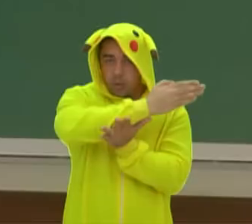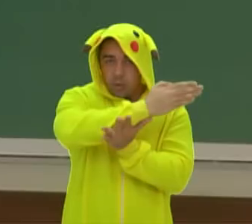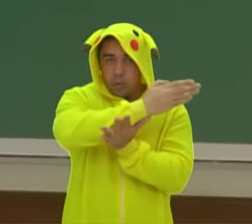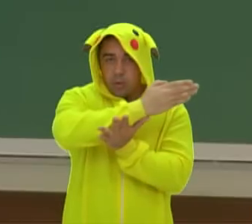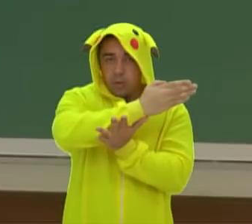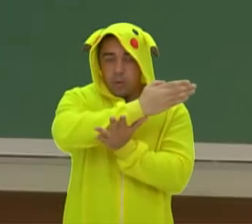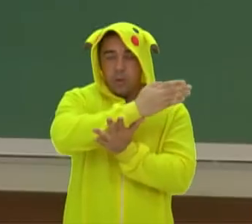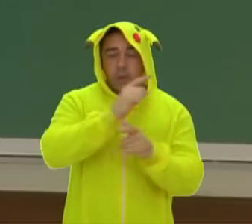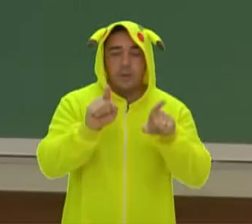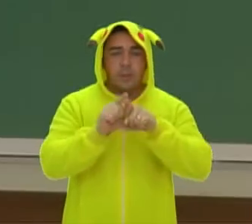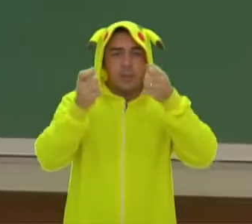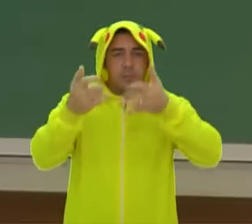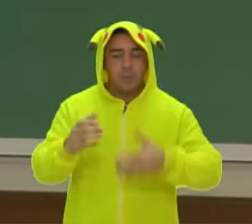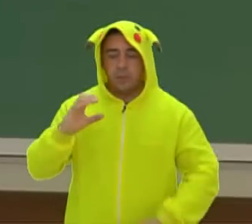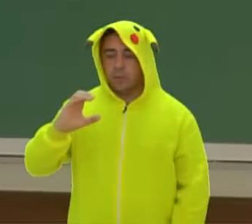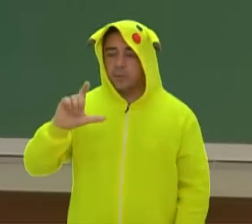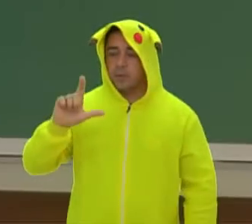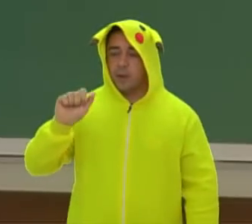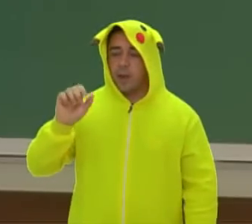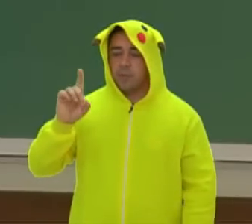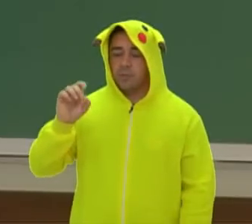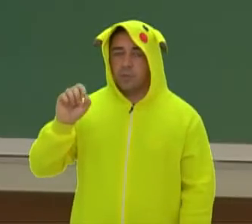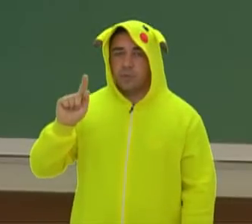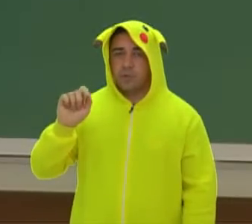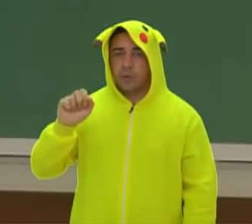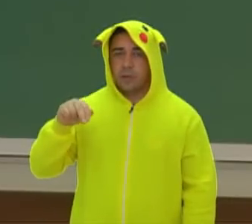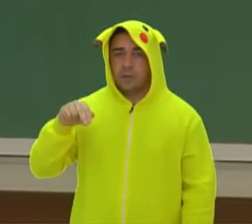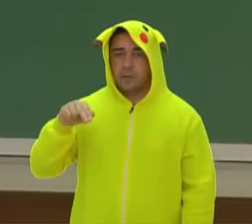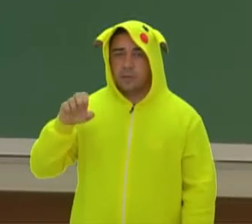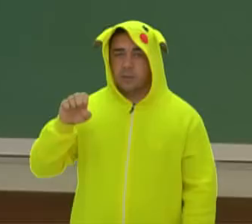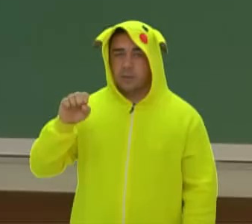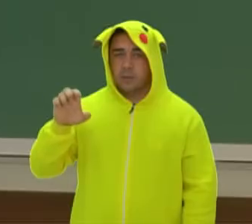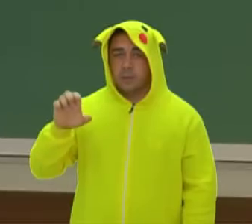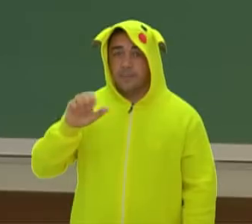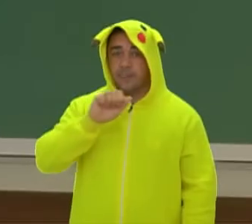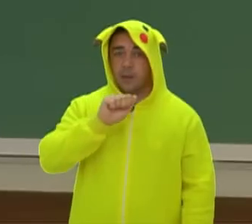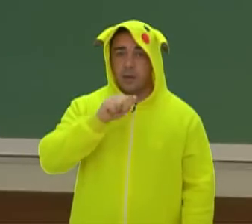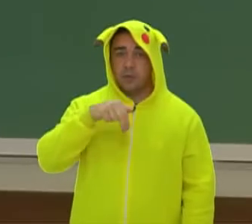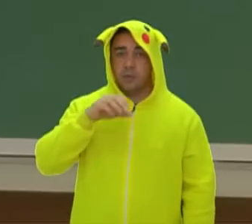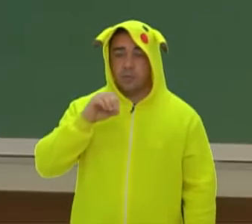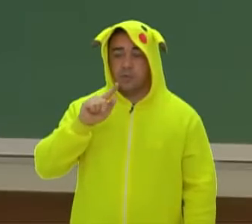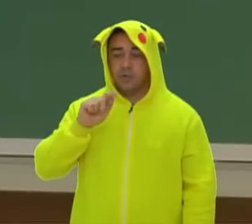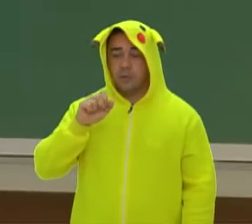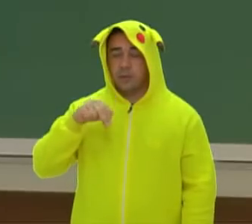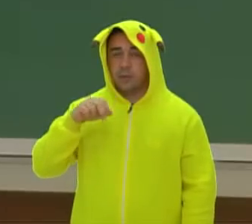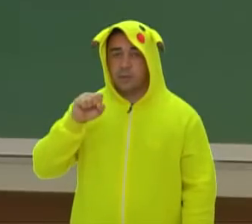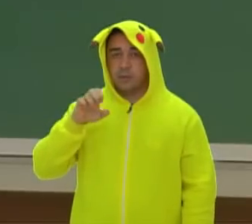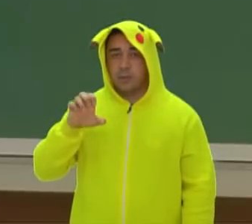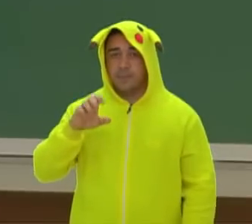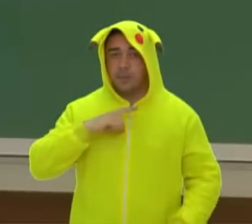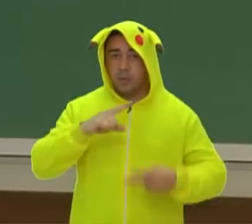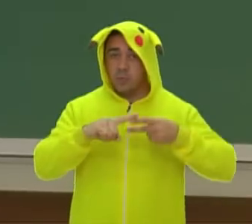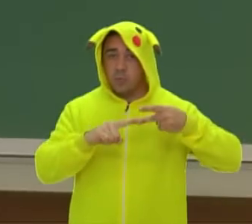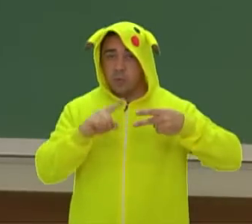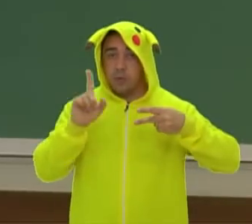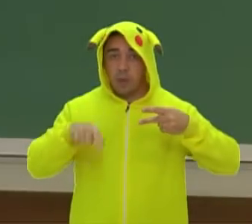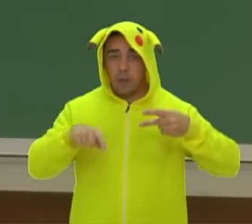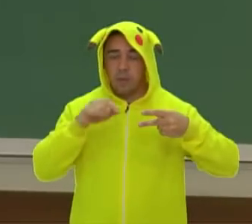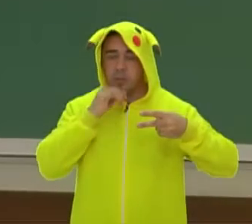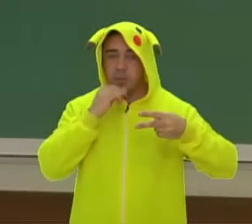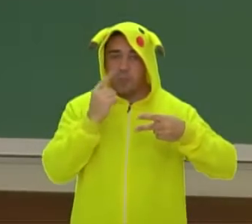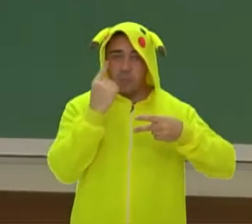sobre a cladogênese e a anagênese. Então, tem vários eventos de cladogênese e de anagênese para